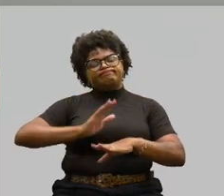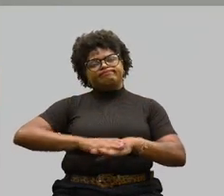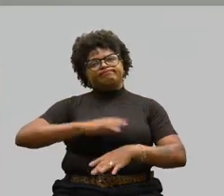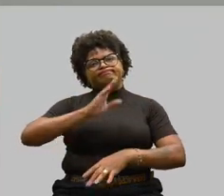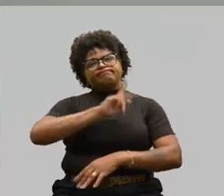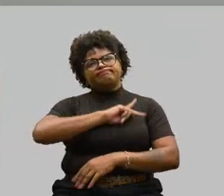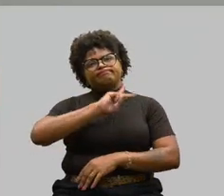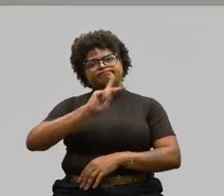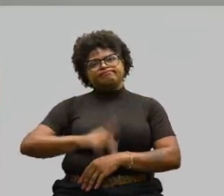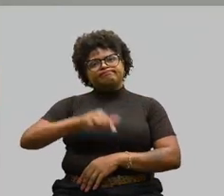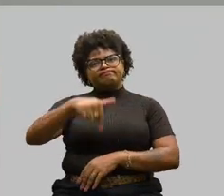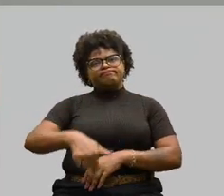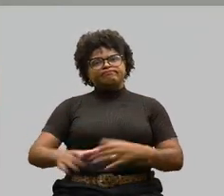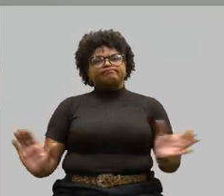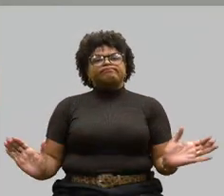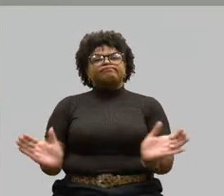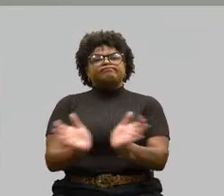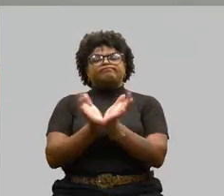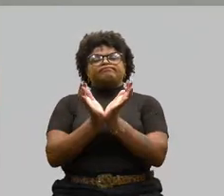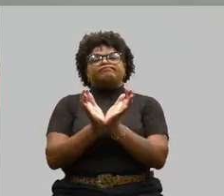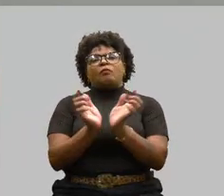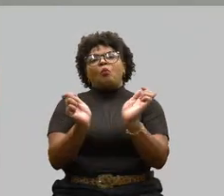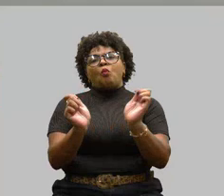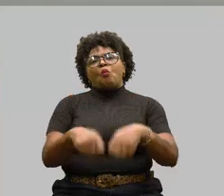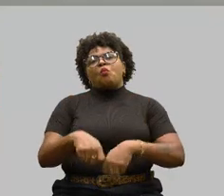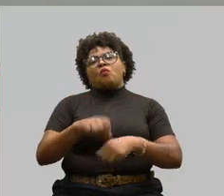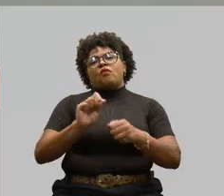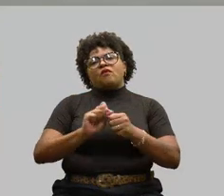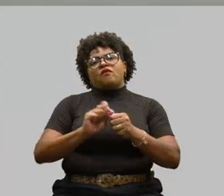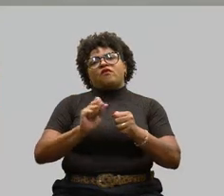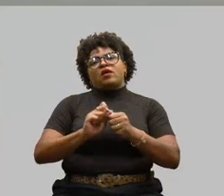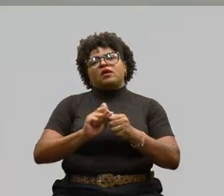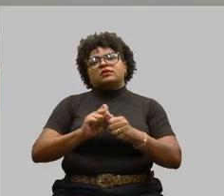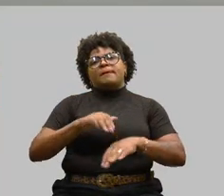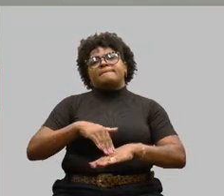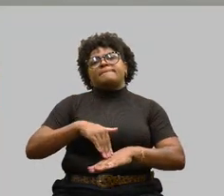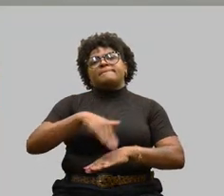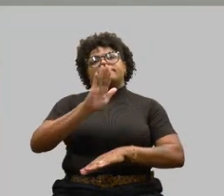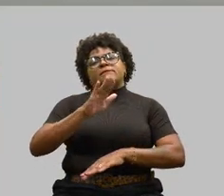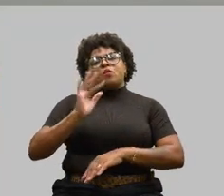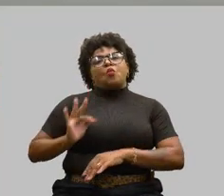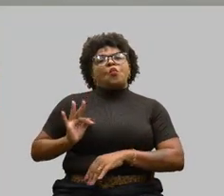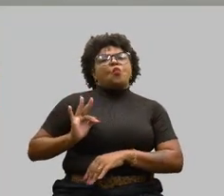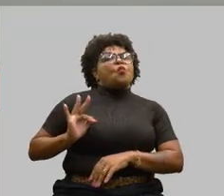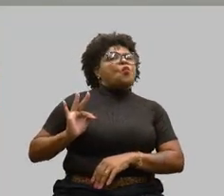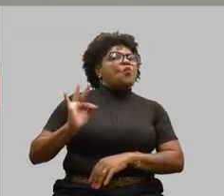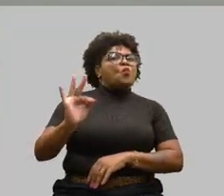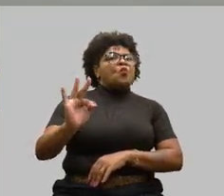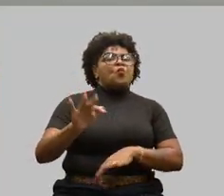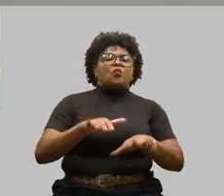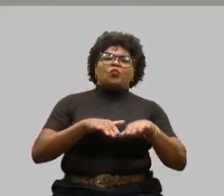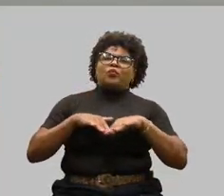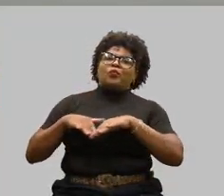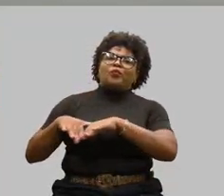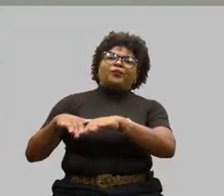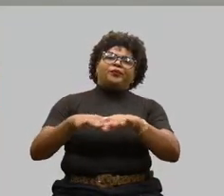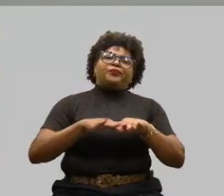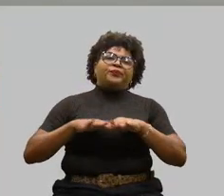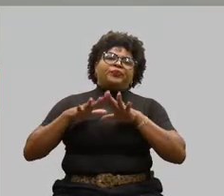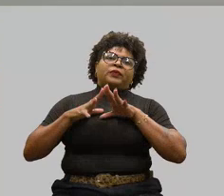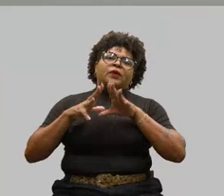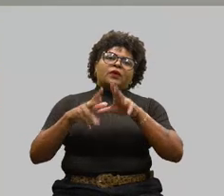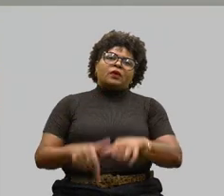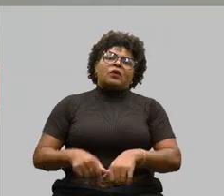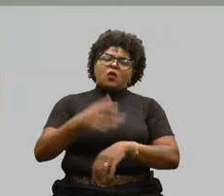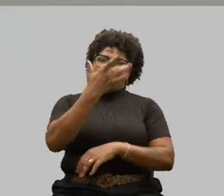e juntos podemos fazer a diferença e construir um futuro mais igualitário para todos os